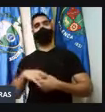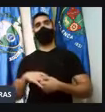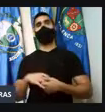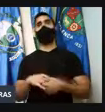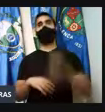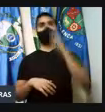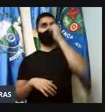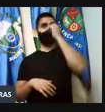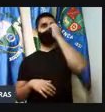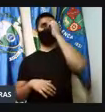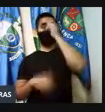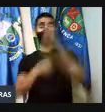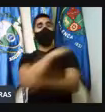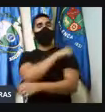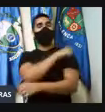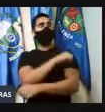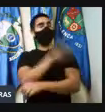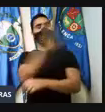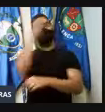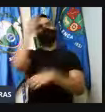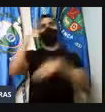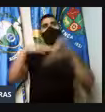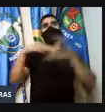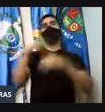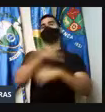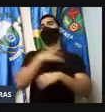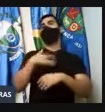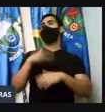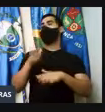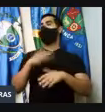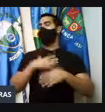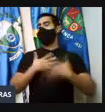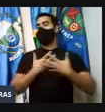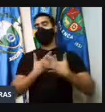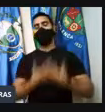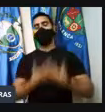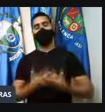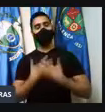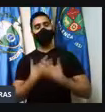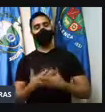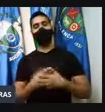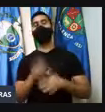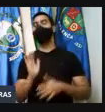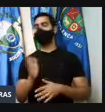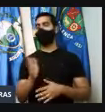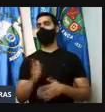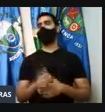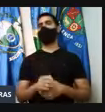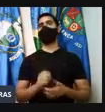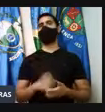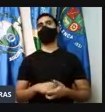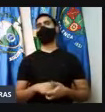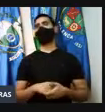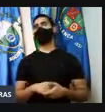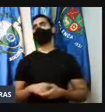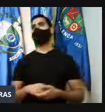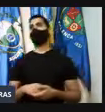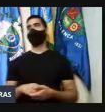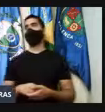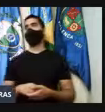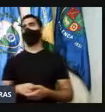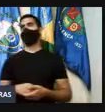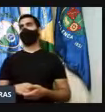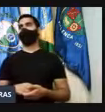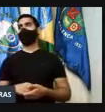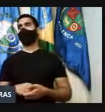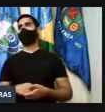agentes de saúde, os enfermeiros, enfim, eles já estão até ficando exaustos dessa situação pesada. Obrigado, presidente.